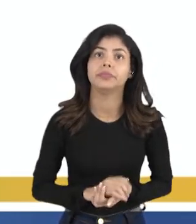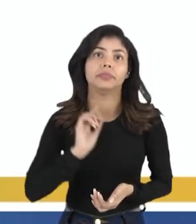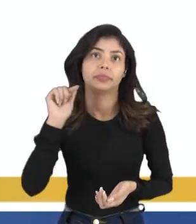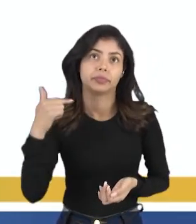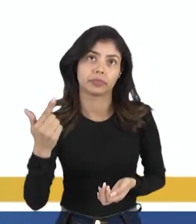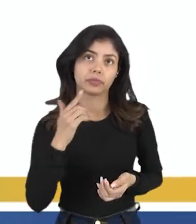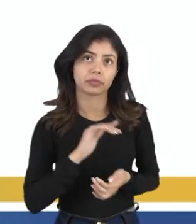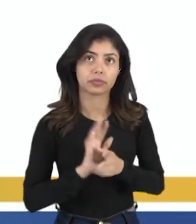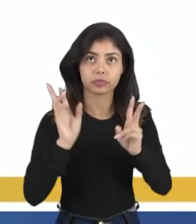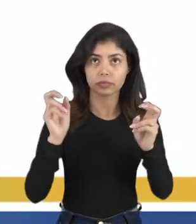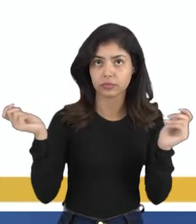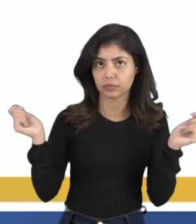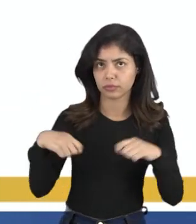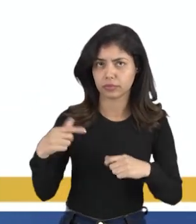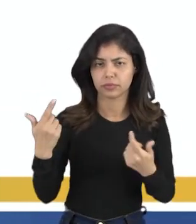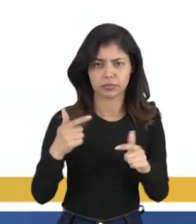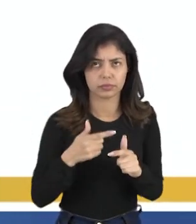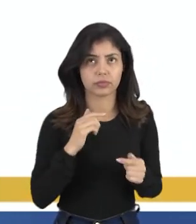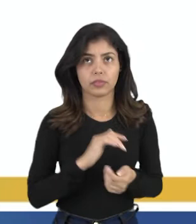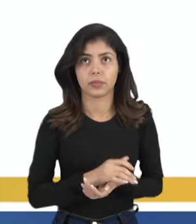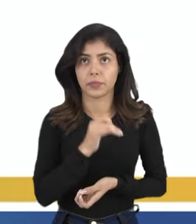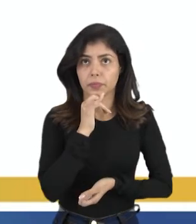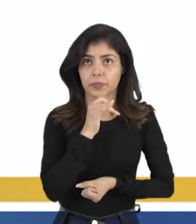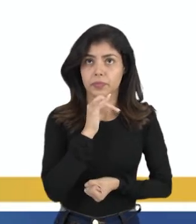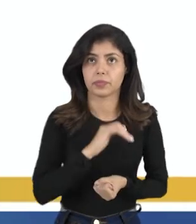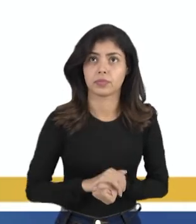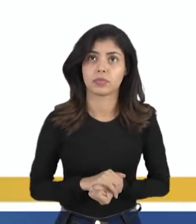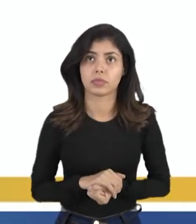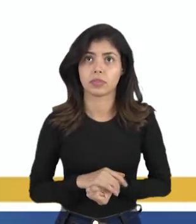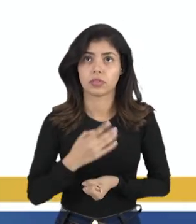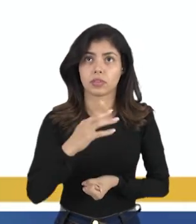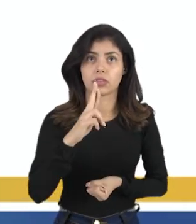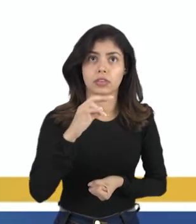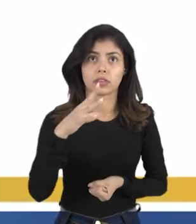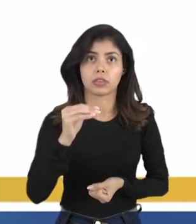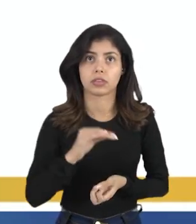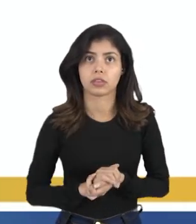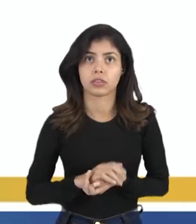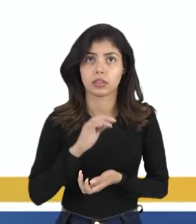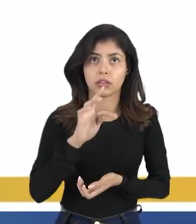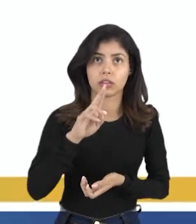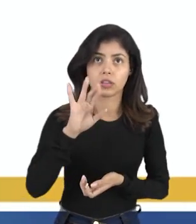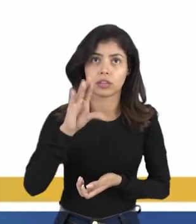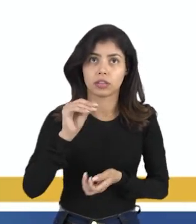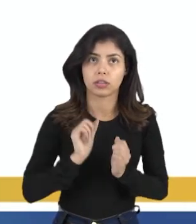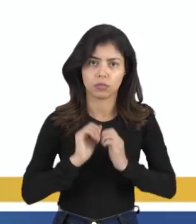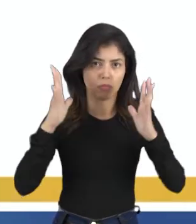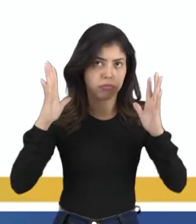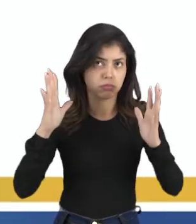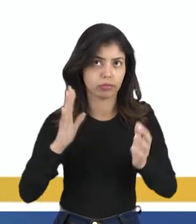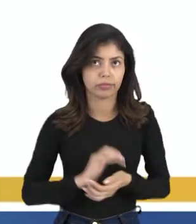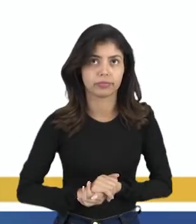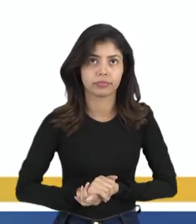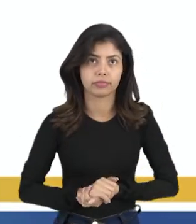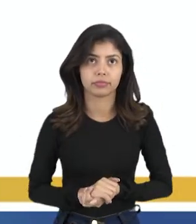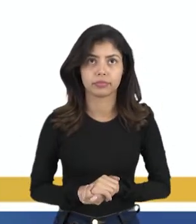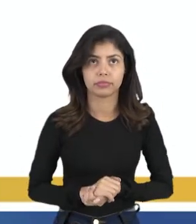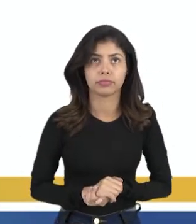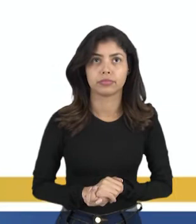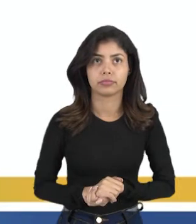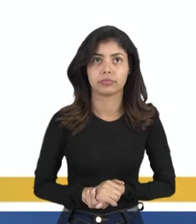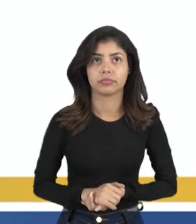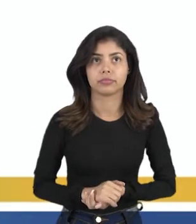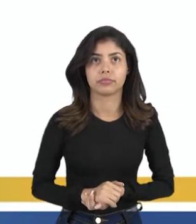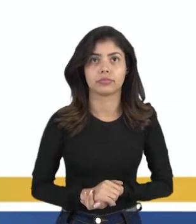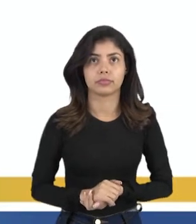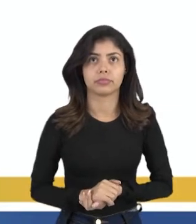há outras teorias menos possíveis. Por exemplo, um suposto protesto antibomba atômica. A foto